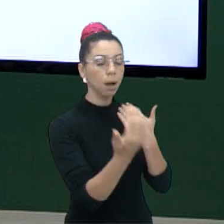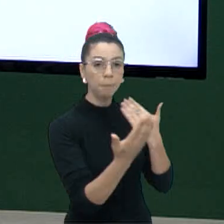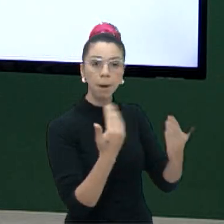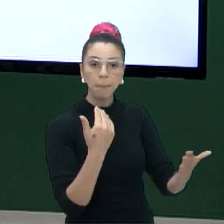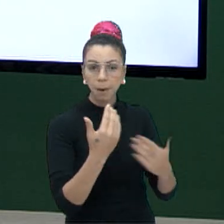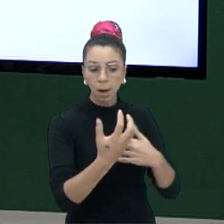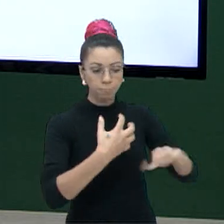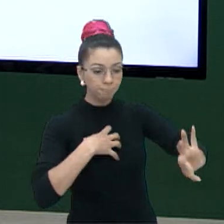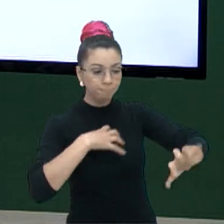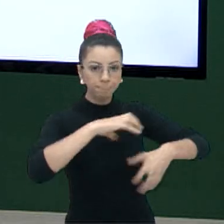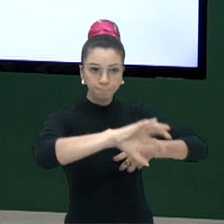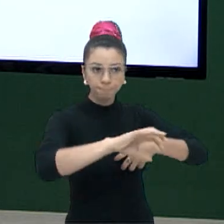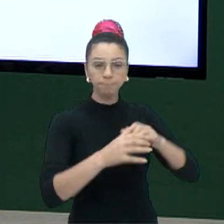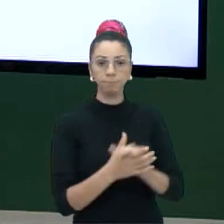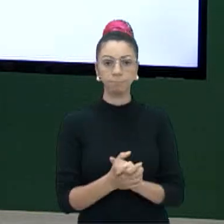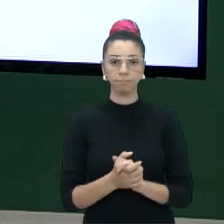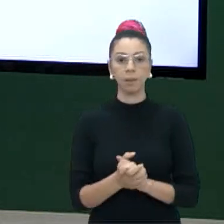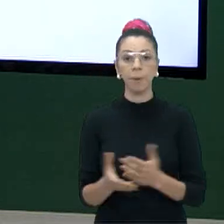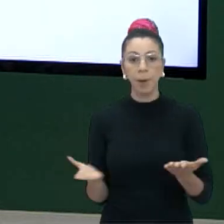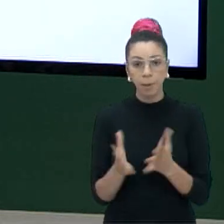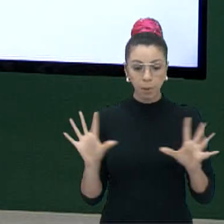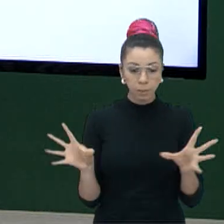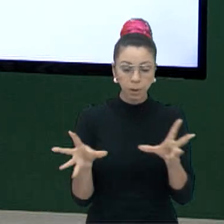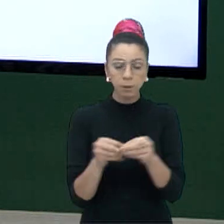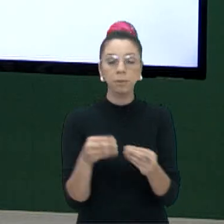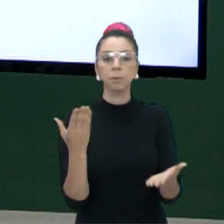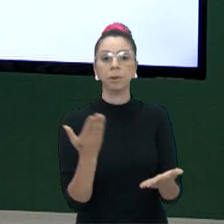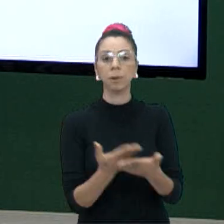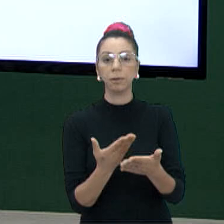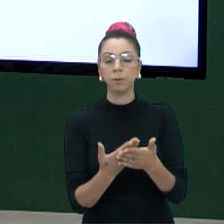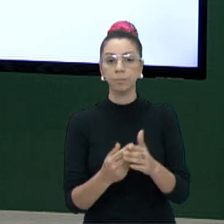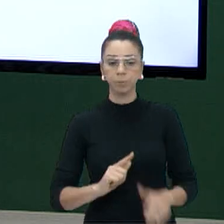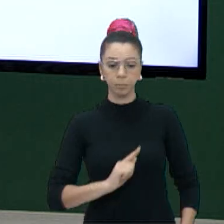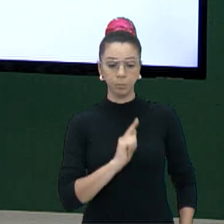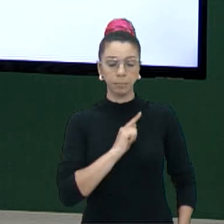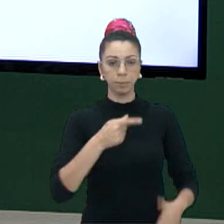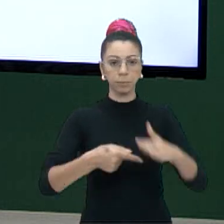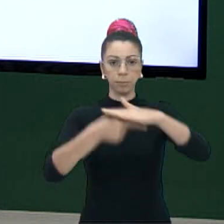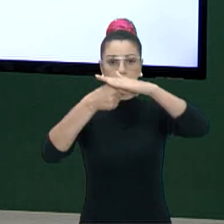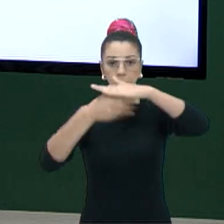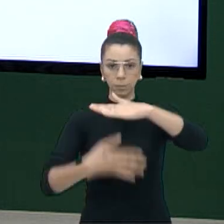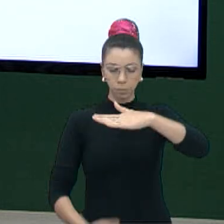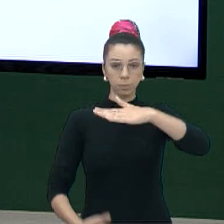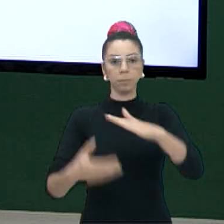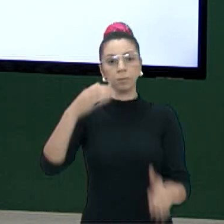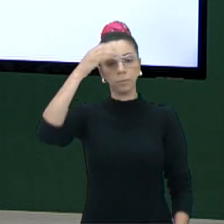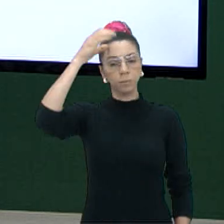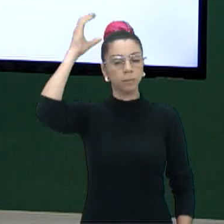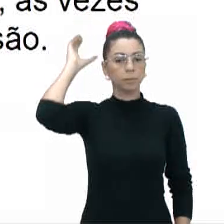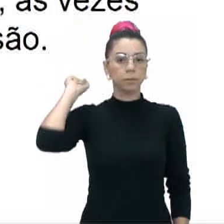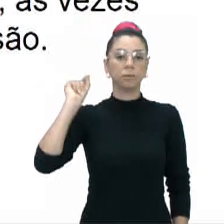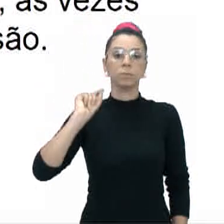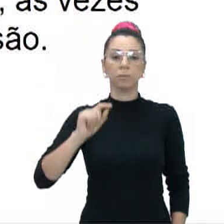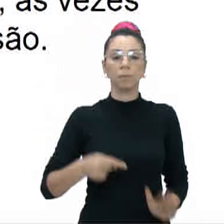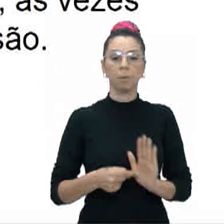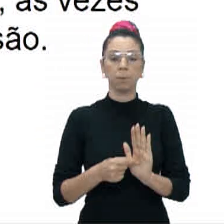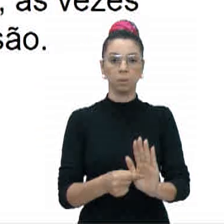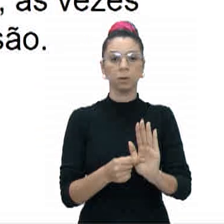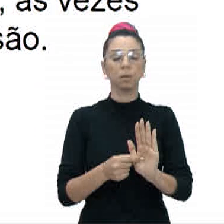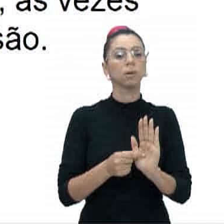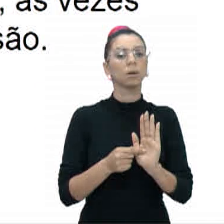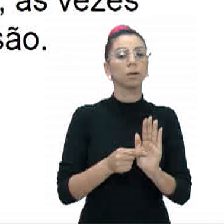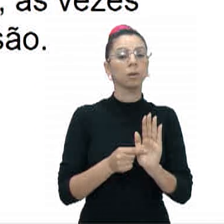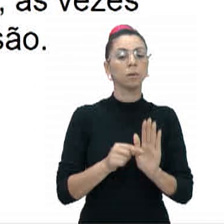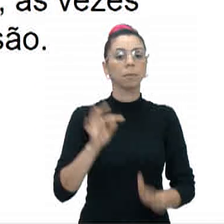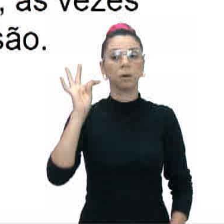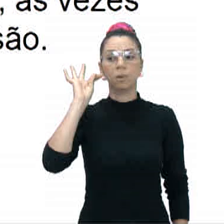Pessoal, fazendo o resumo da nossa aula, a gramática generativa de Chomsky se apresenta como uma teoria que